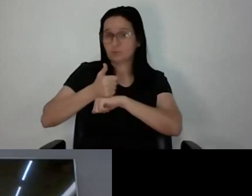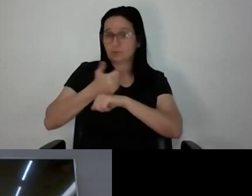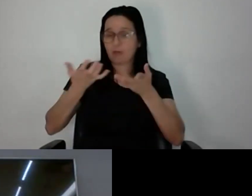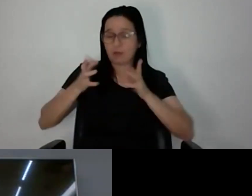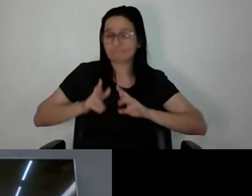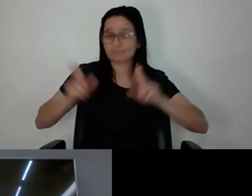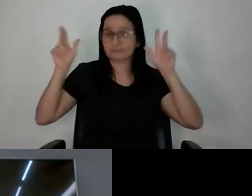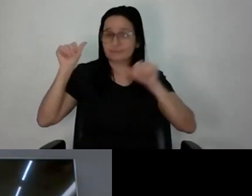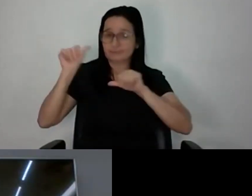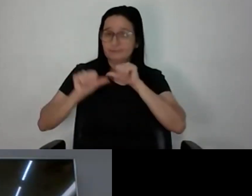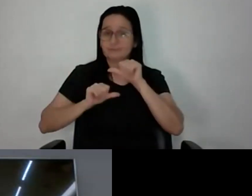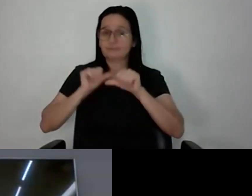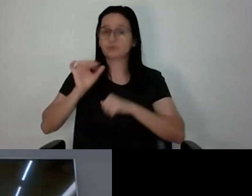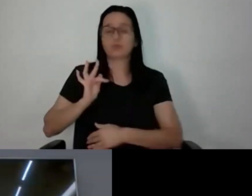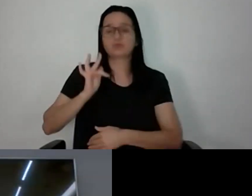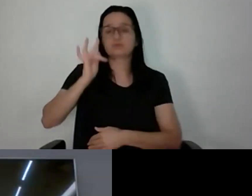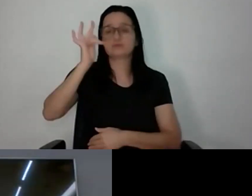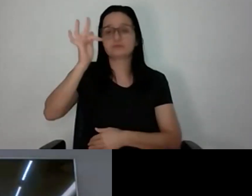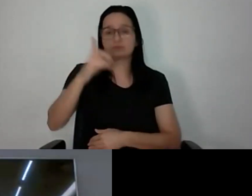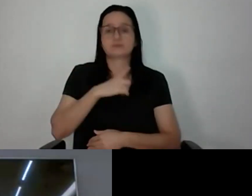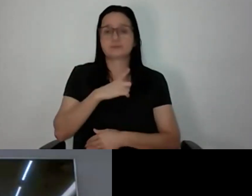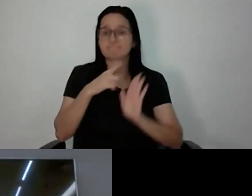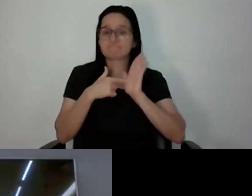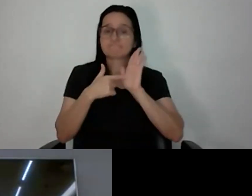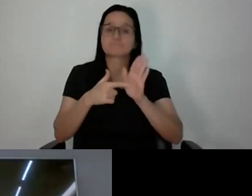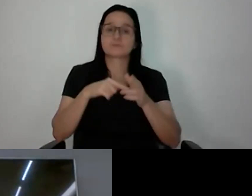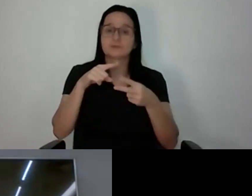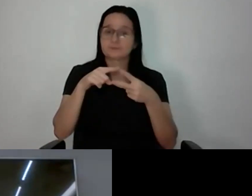futuro, o que eu diria são duas coisas. A primeira é